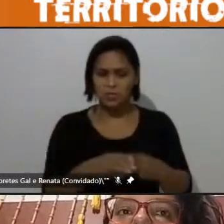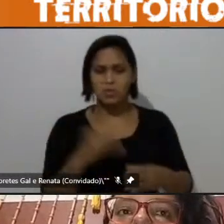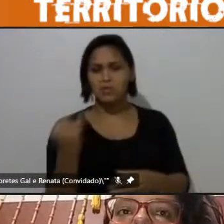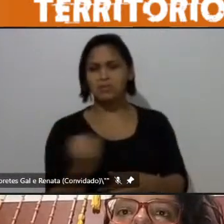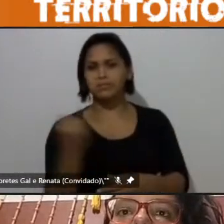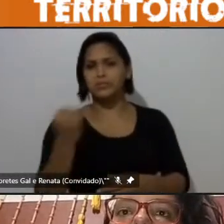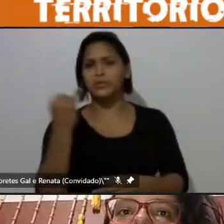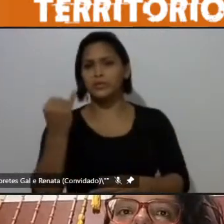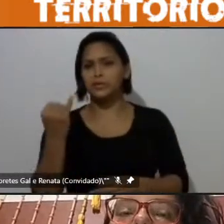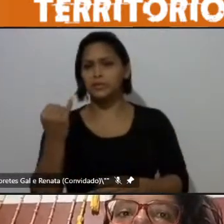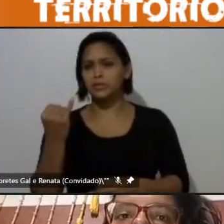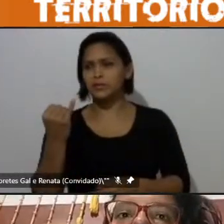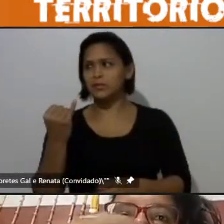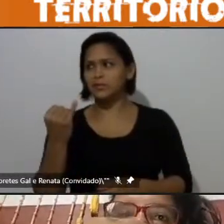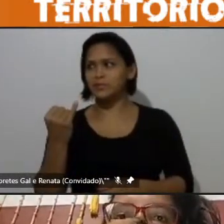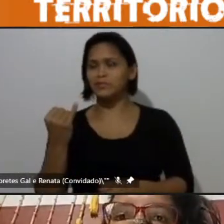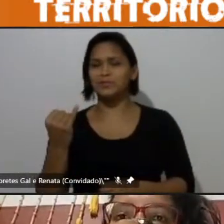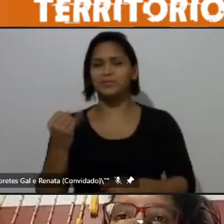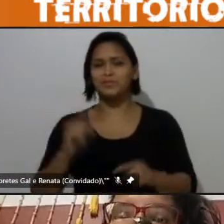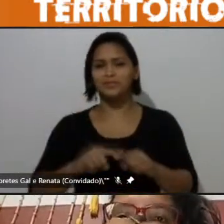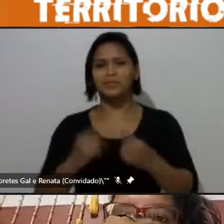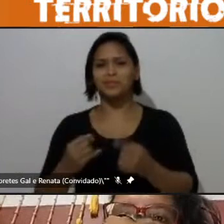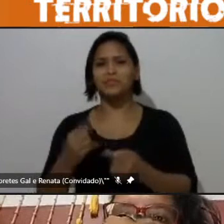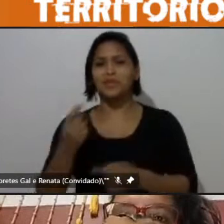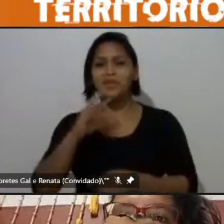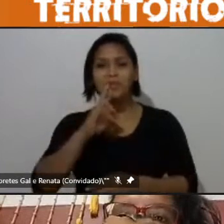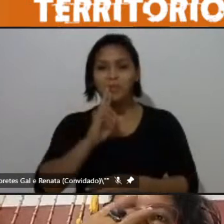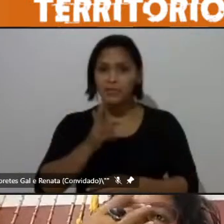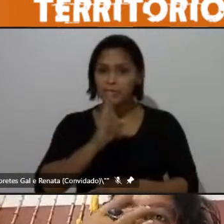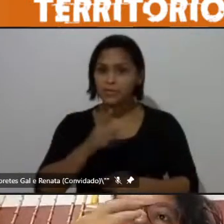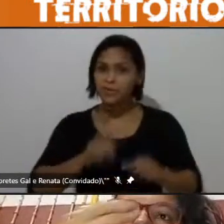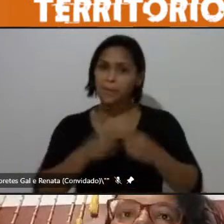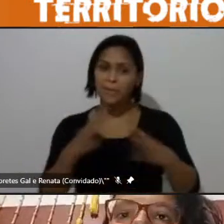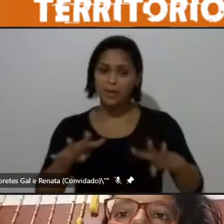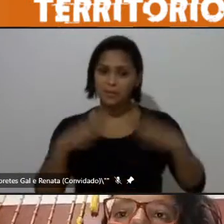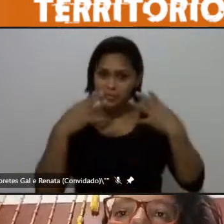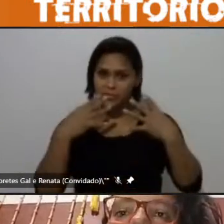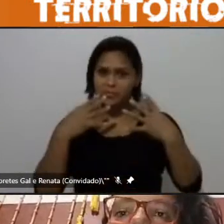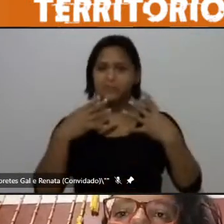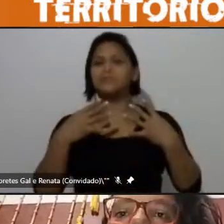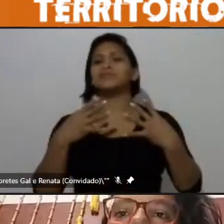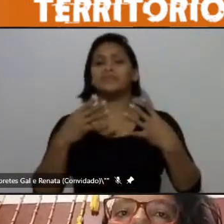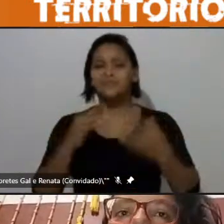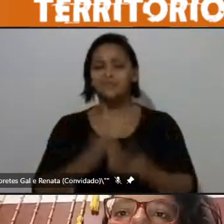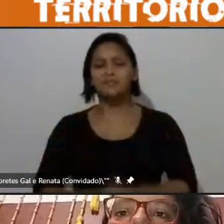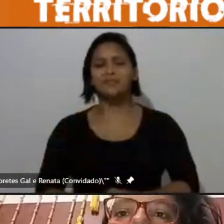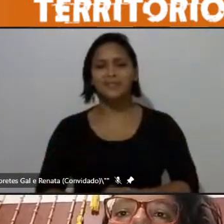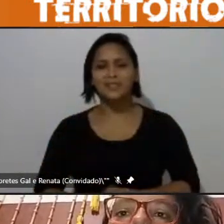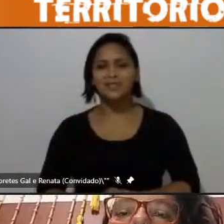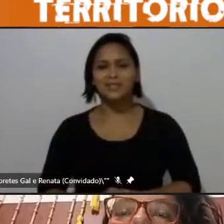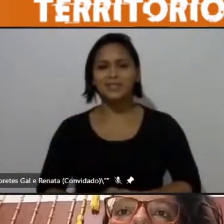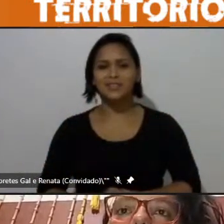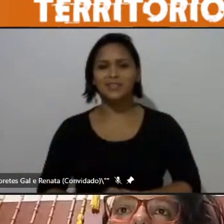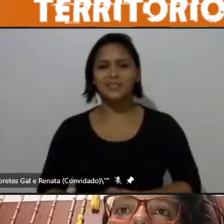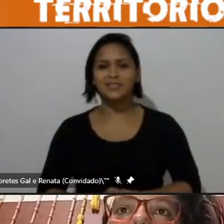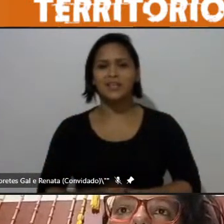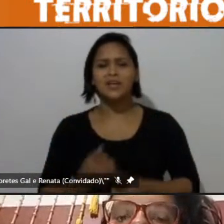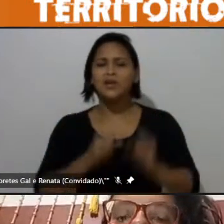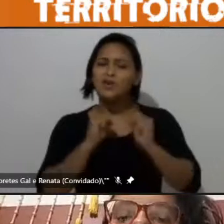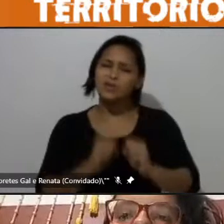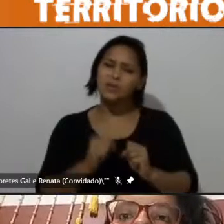privilégio. Então, acho que é uma questão, não sei responder, mas acho que a atenção é essa, né? É, não sei se eu